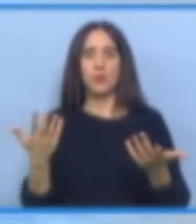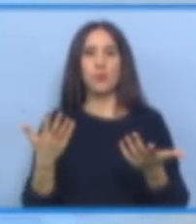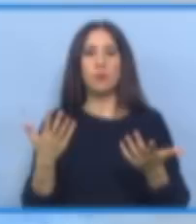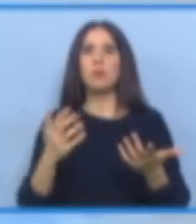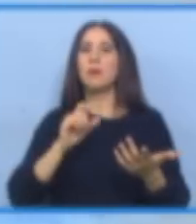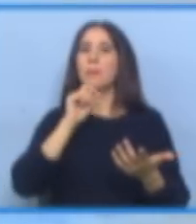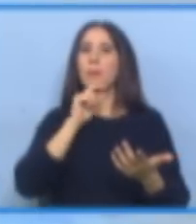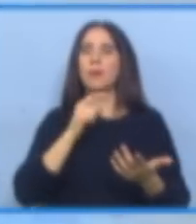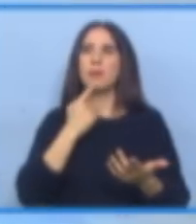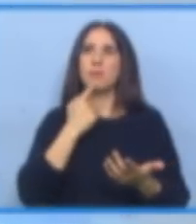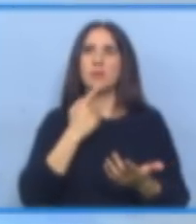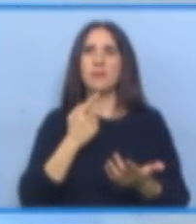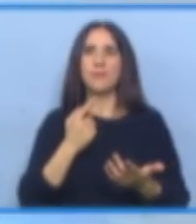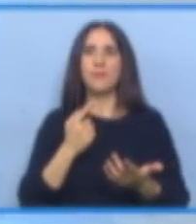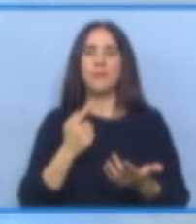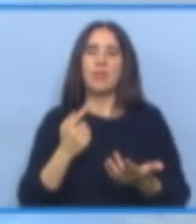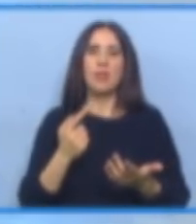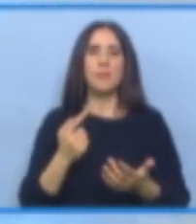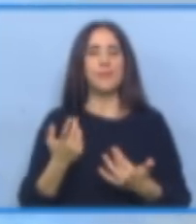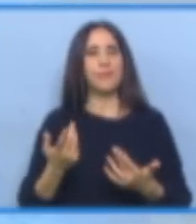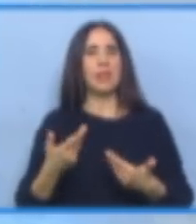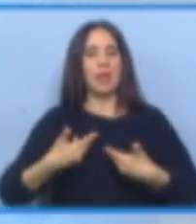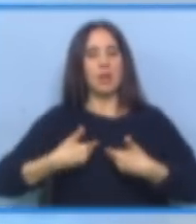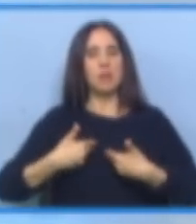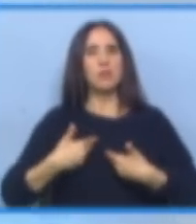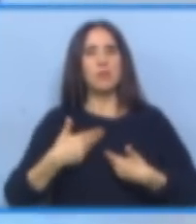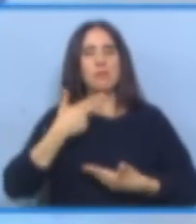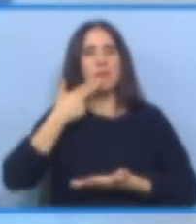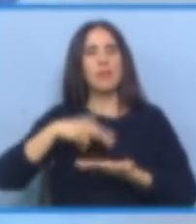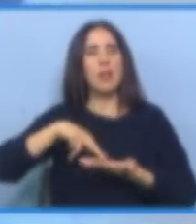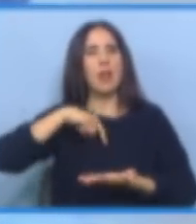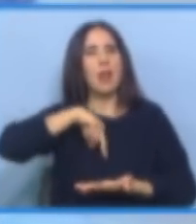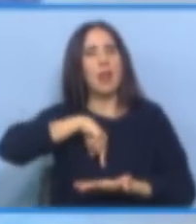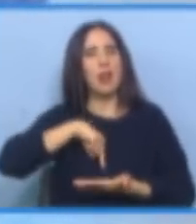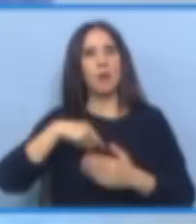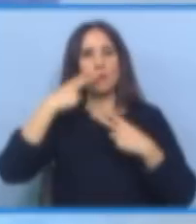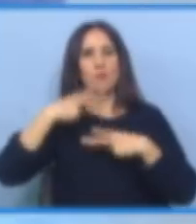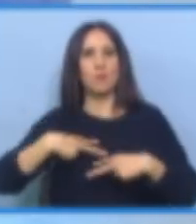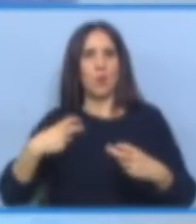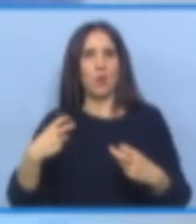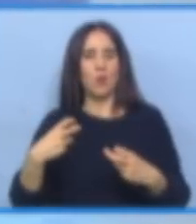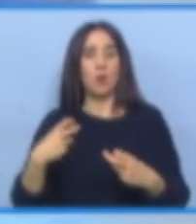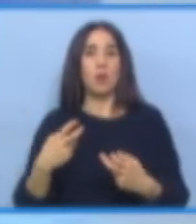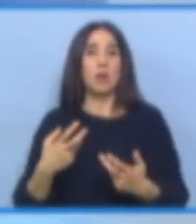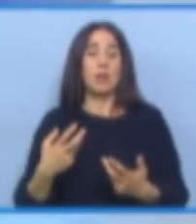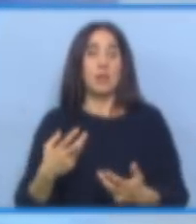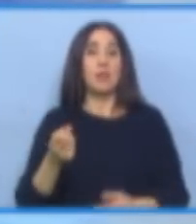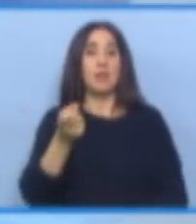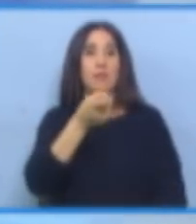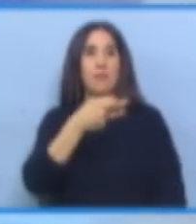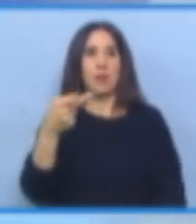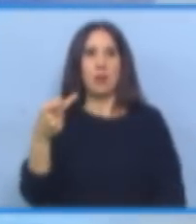pode, digamos assim, ajudar-nos a descobrir a verdade sobre nós mesmos. E aquela